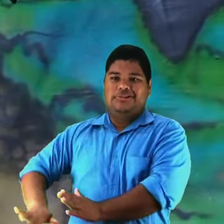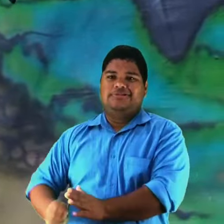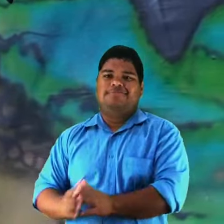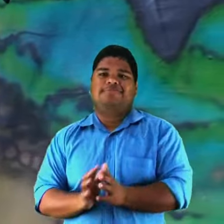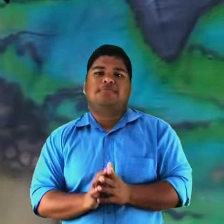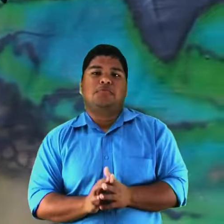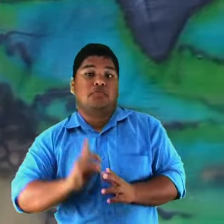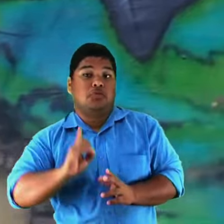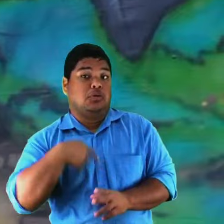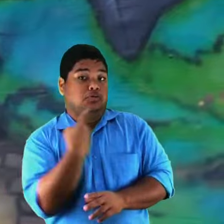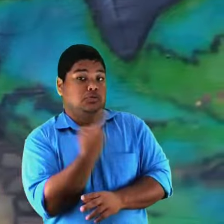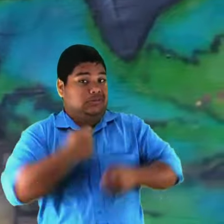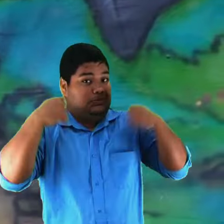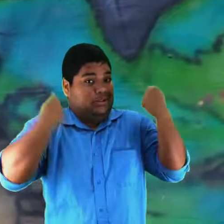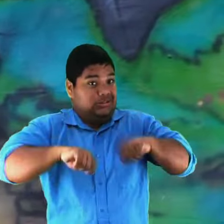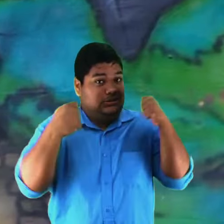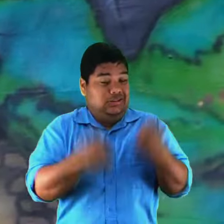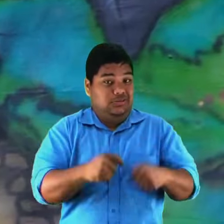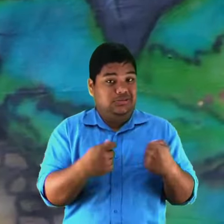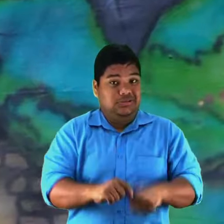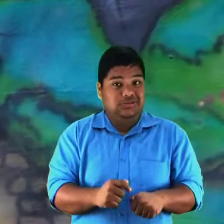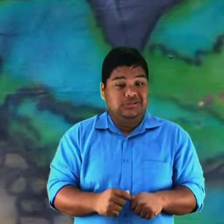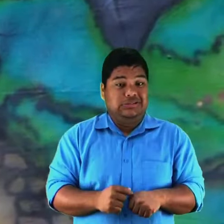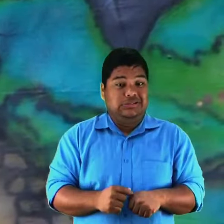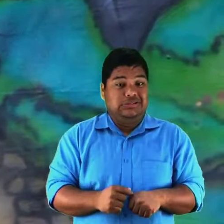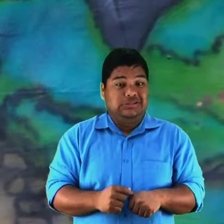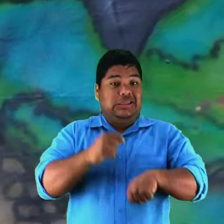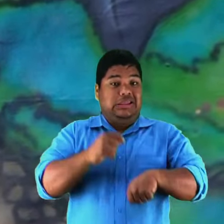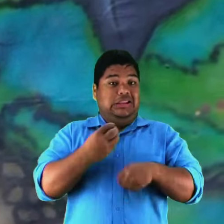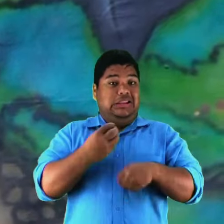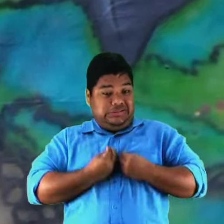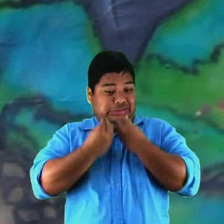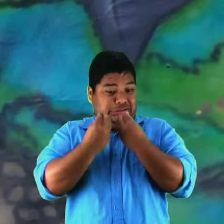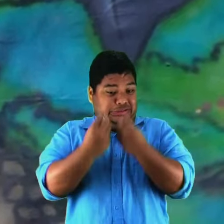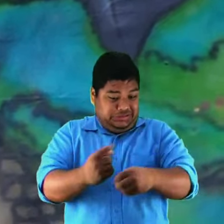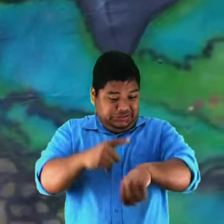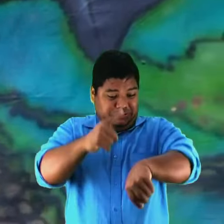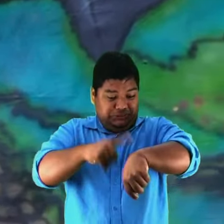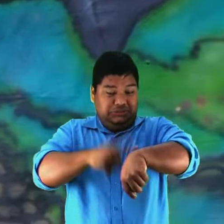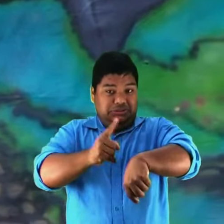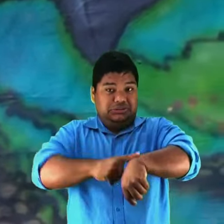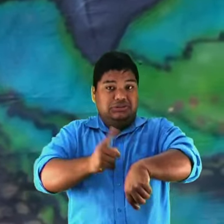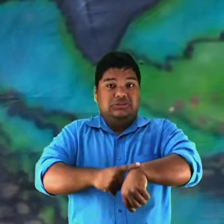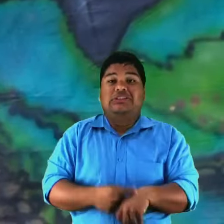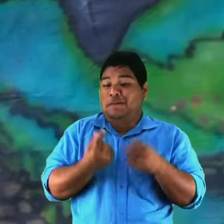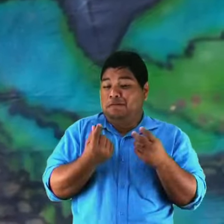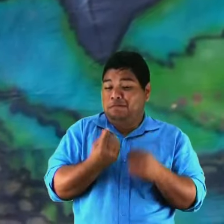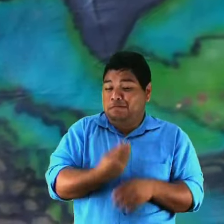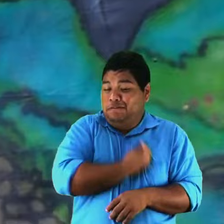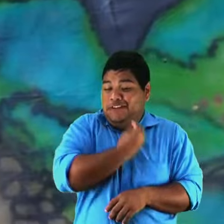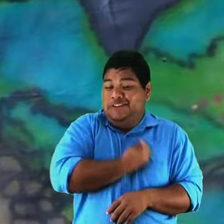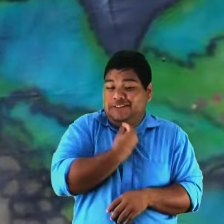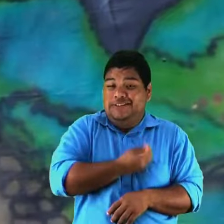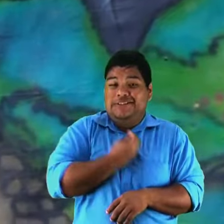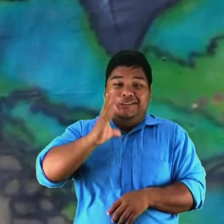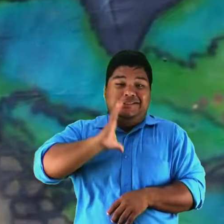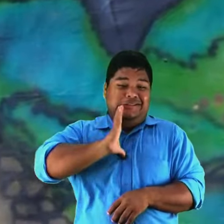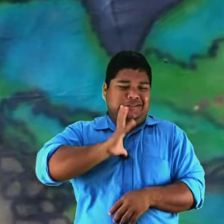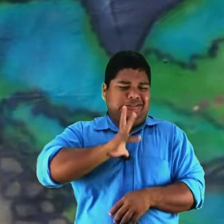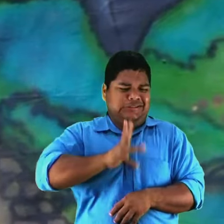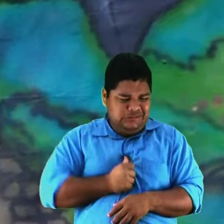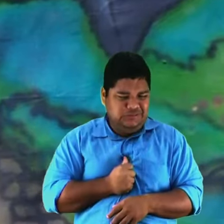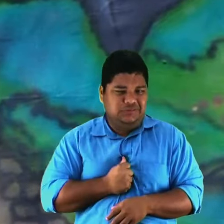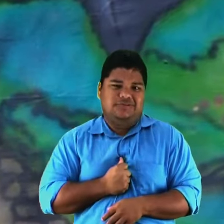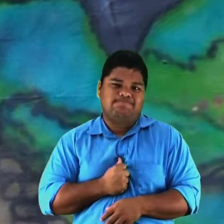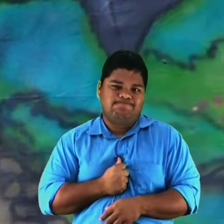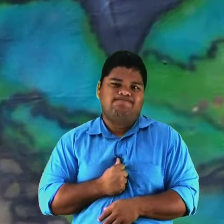Nós precisamos investir o nosso tempo naquilo que é eterno, em vidas que serão alcançadas.